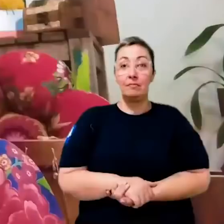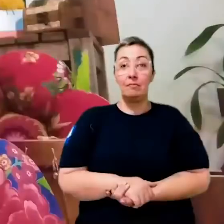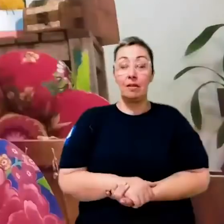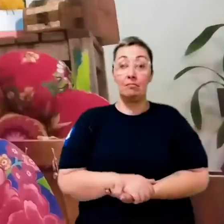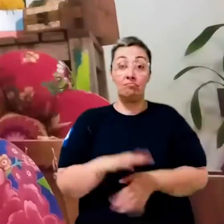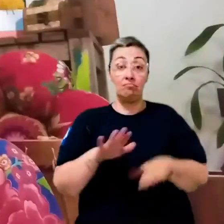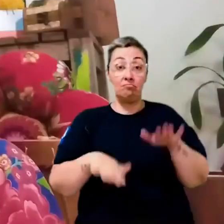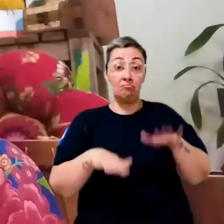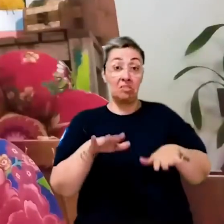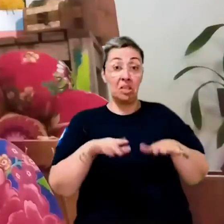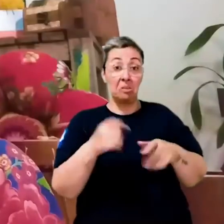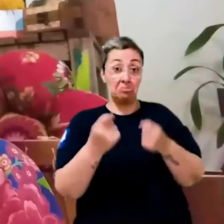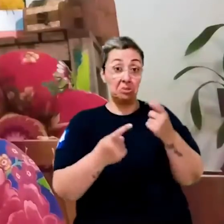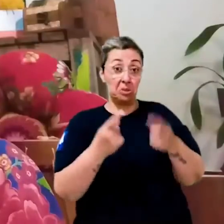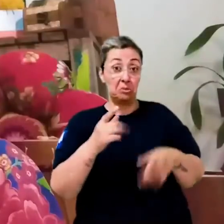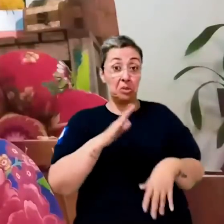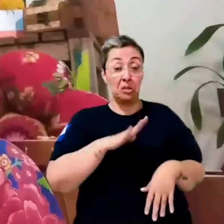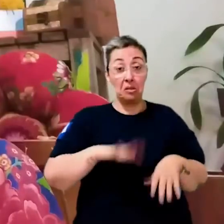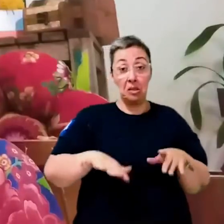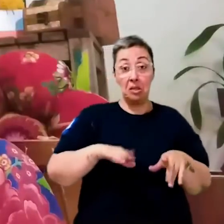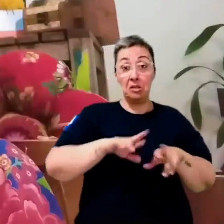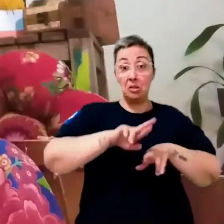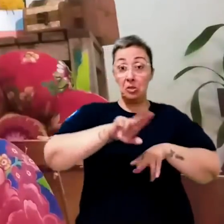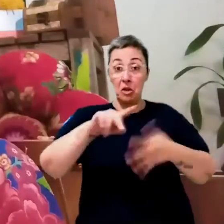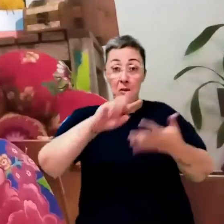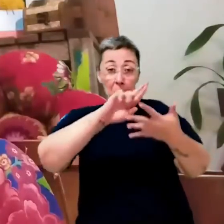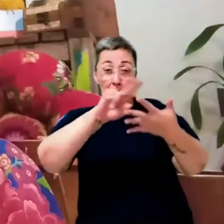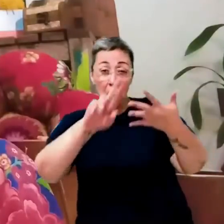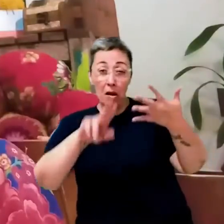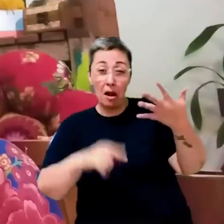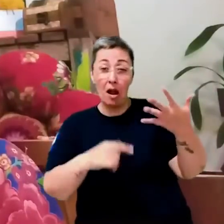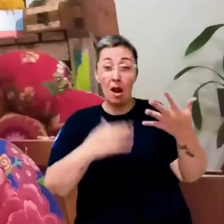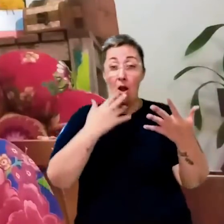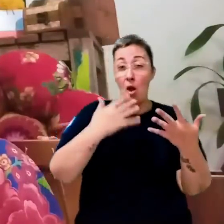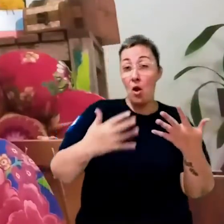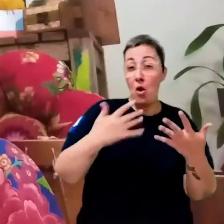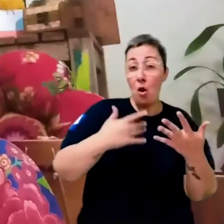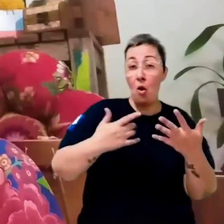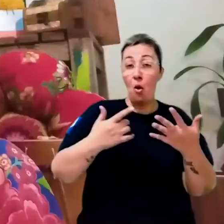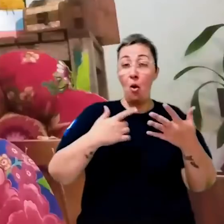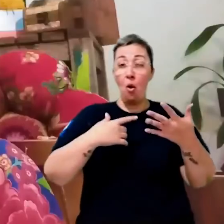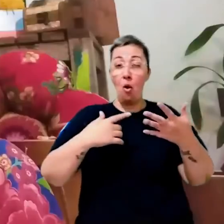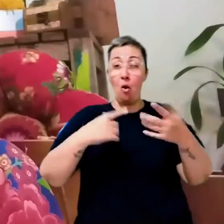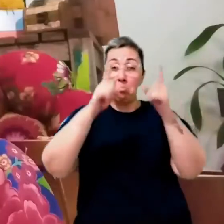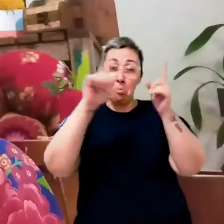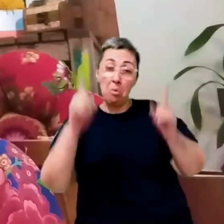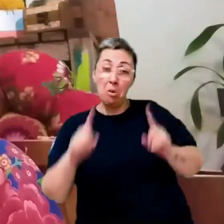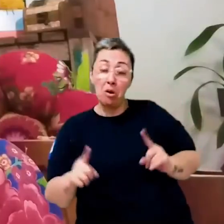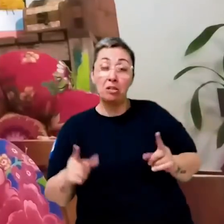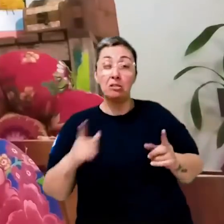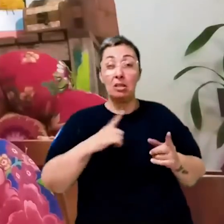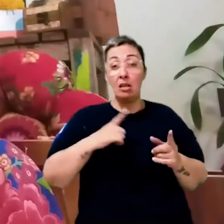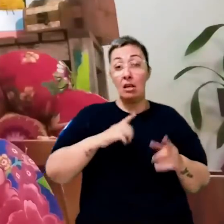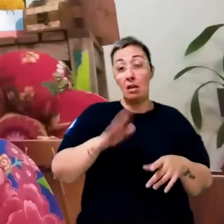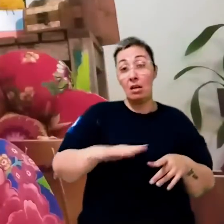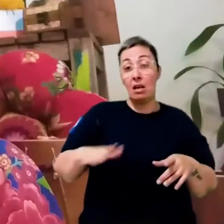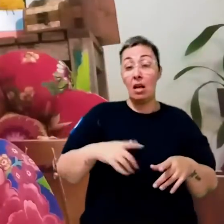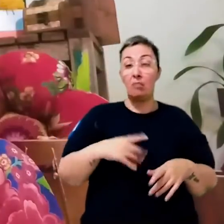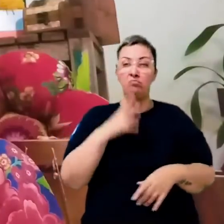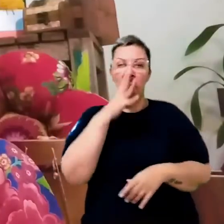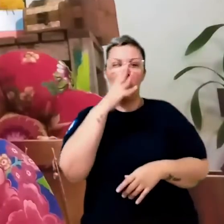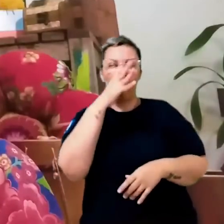Existem crianças de todos os tipos, de todas as cores, de todas as formas. As crianças que resolvem não